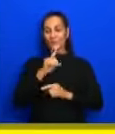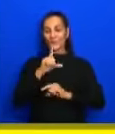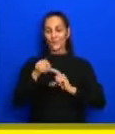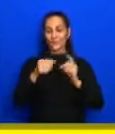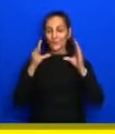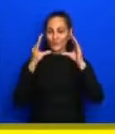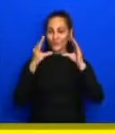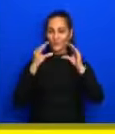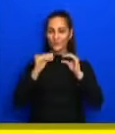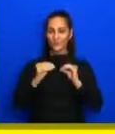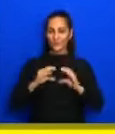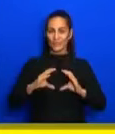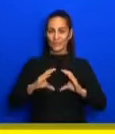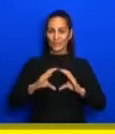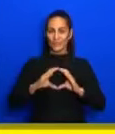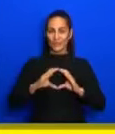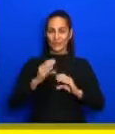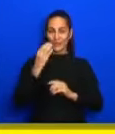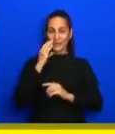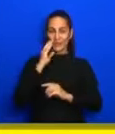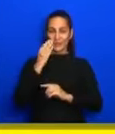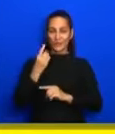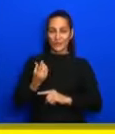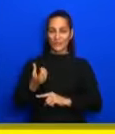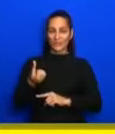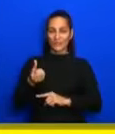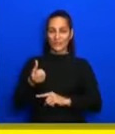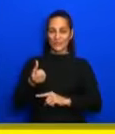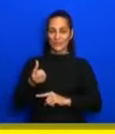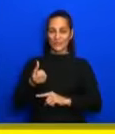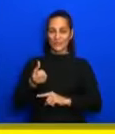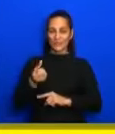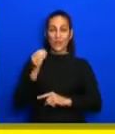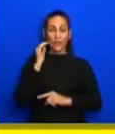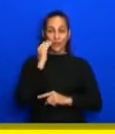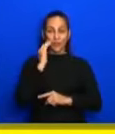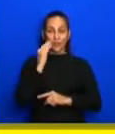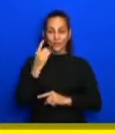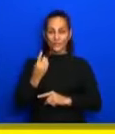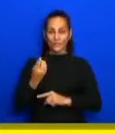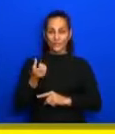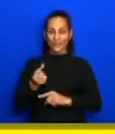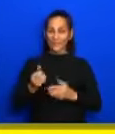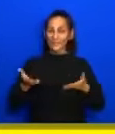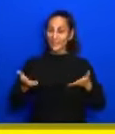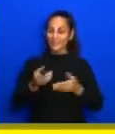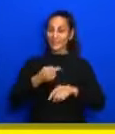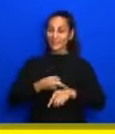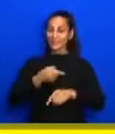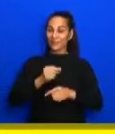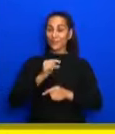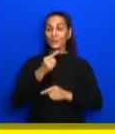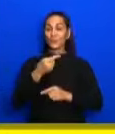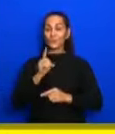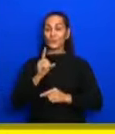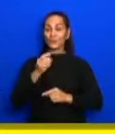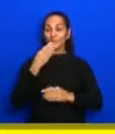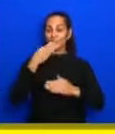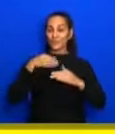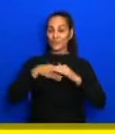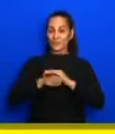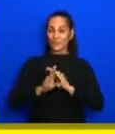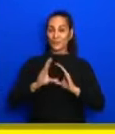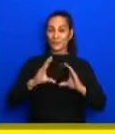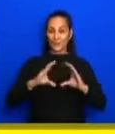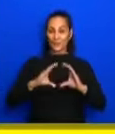último sorteio da noite. Bola rosa número 16, rosa 16. E agora o sétimo e último número da